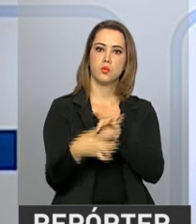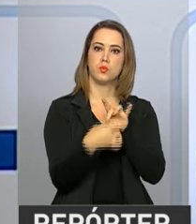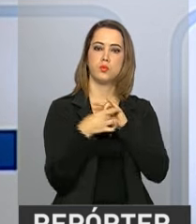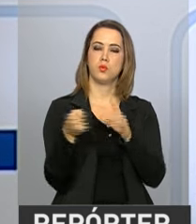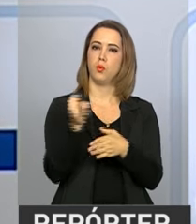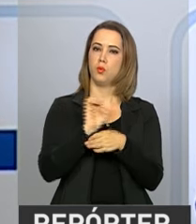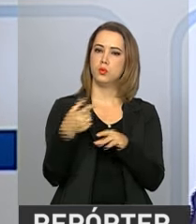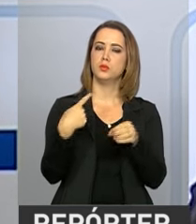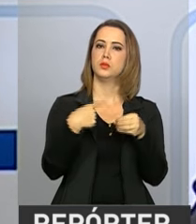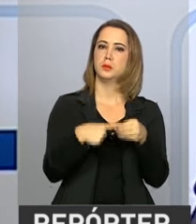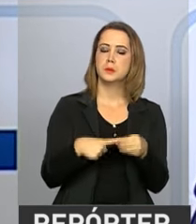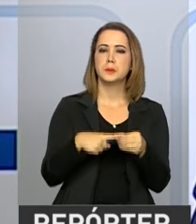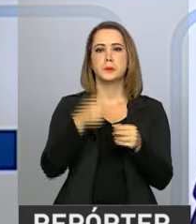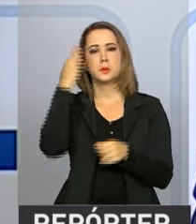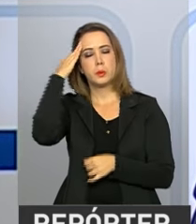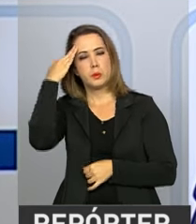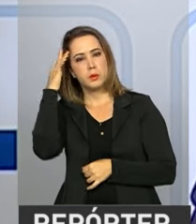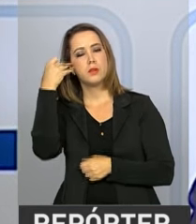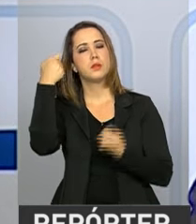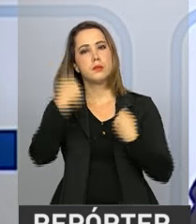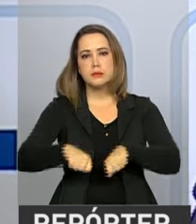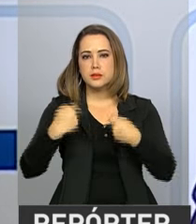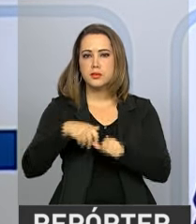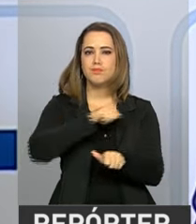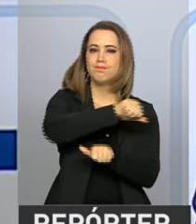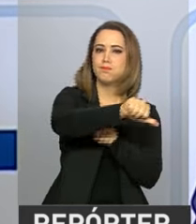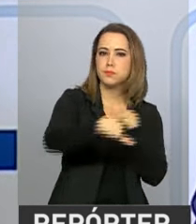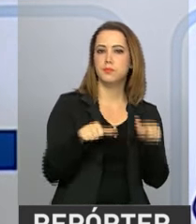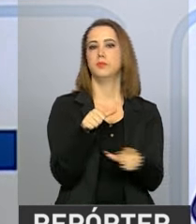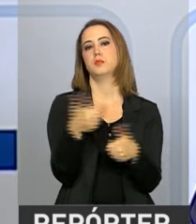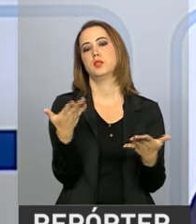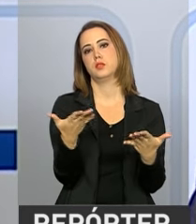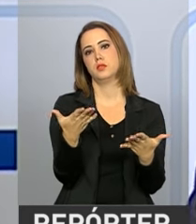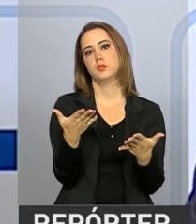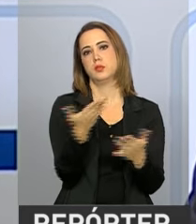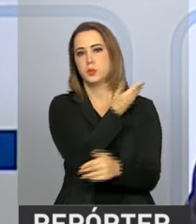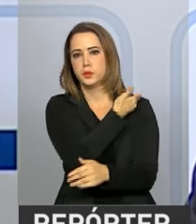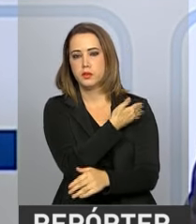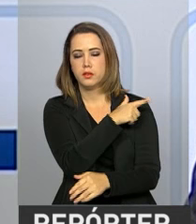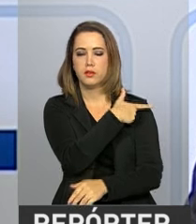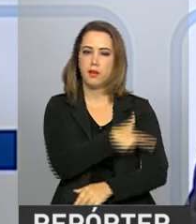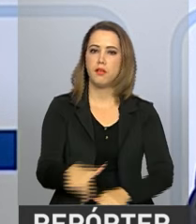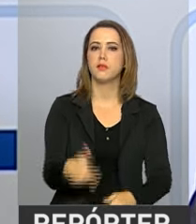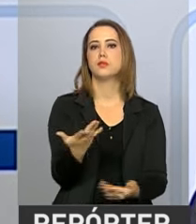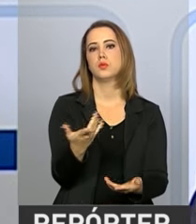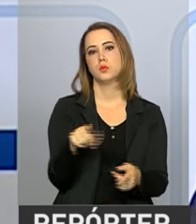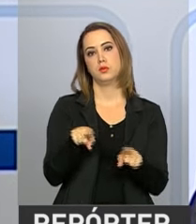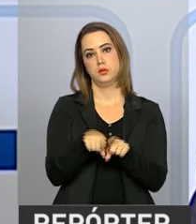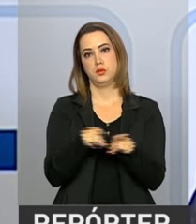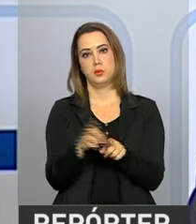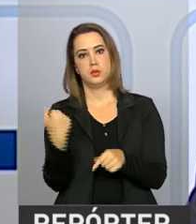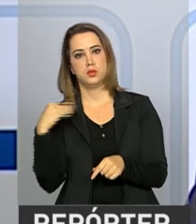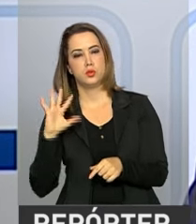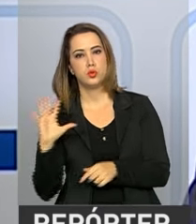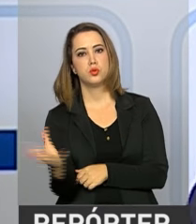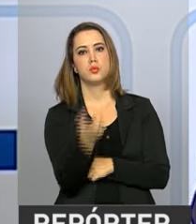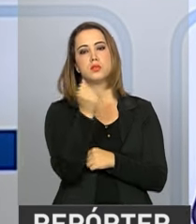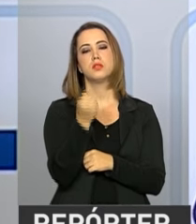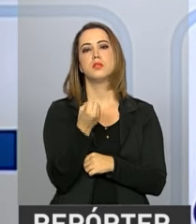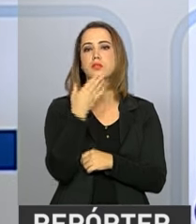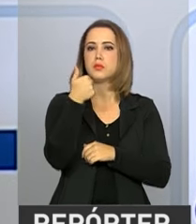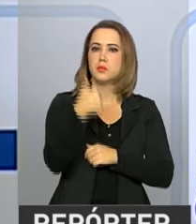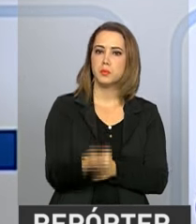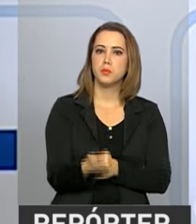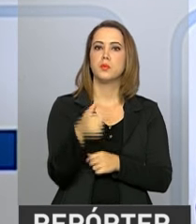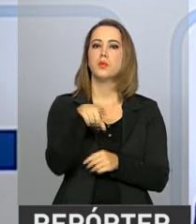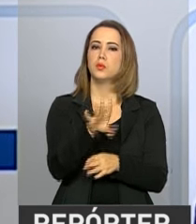amplo da necessidade da mudança de hábito para que a gente possa ter sucesso nesse eh nesse patrocínio que estamos